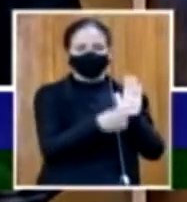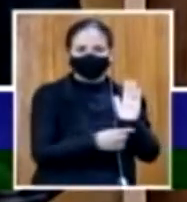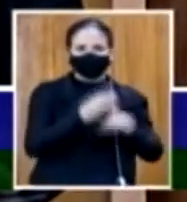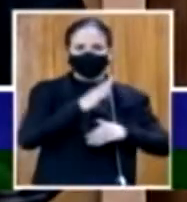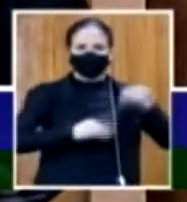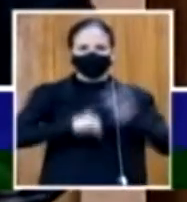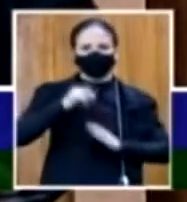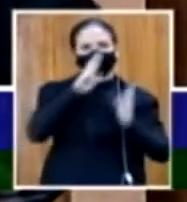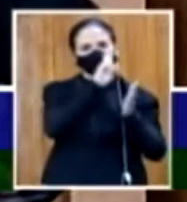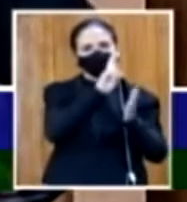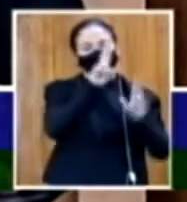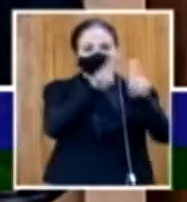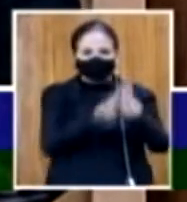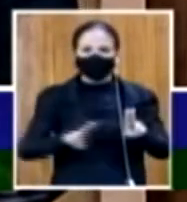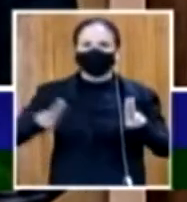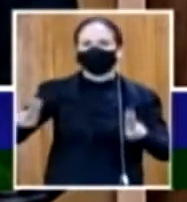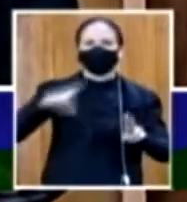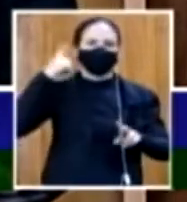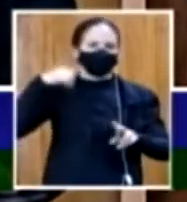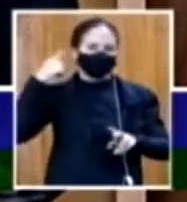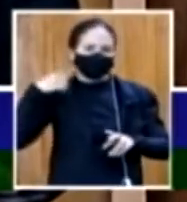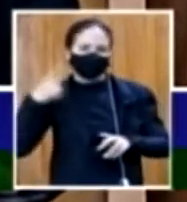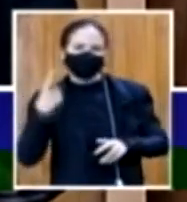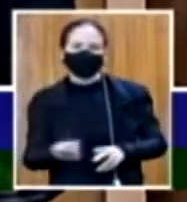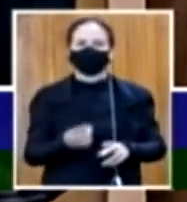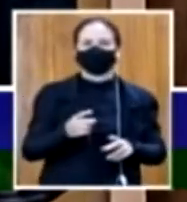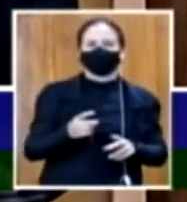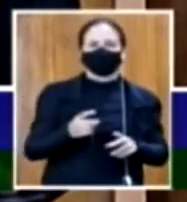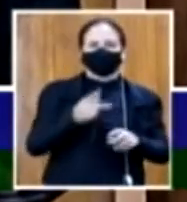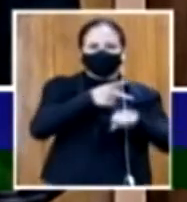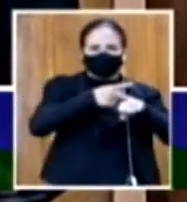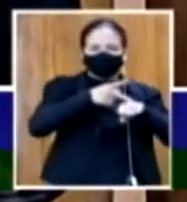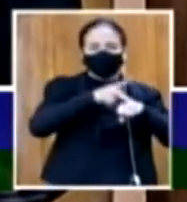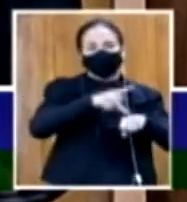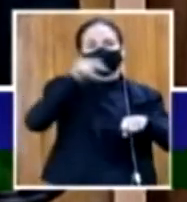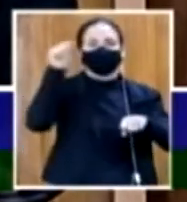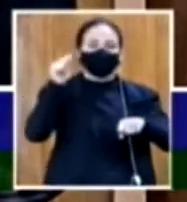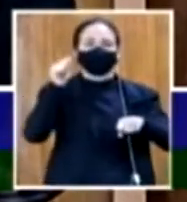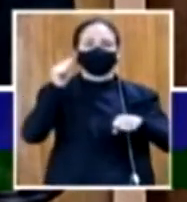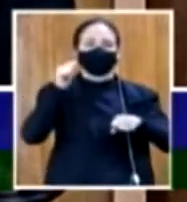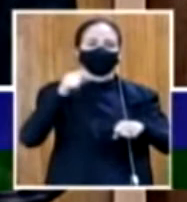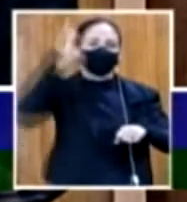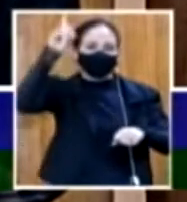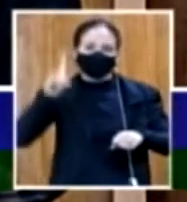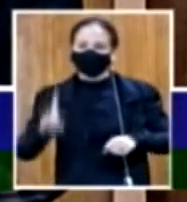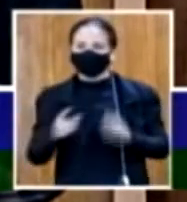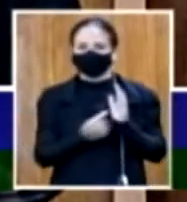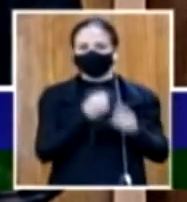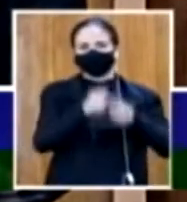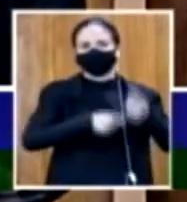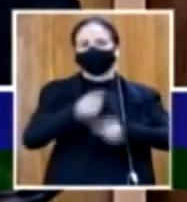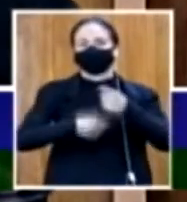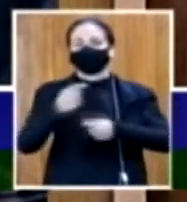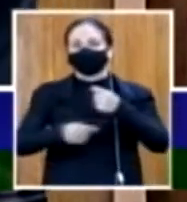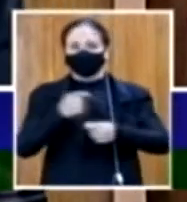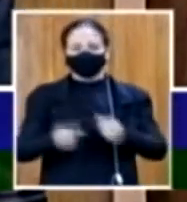Direito pela UFO, especialista em processo civil, especialista em Direito Tributário, pelo Instituto Brasileiro de Estudo Tributário, foi